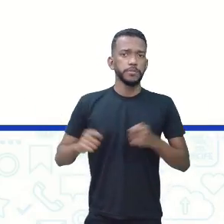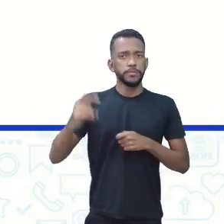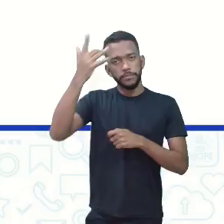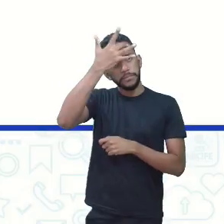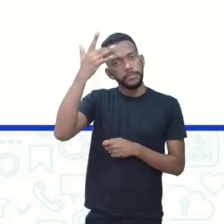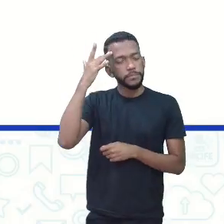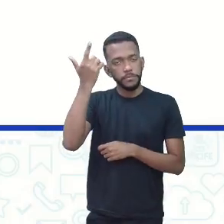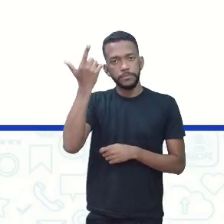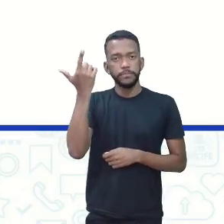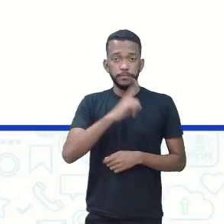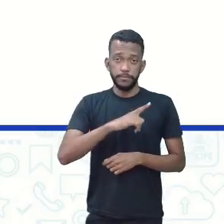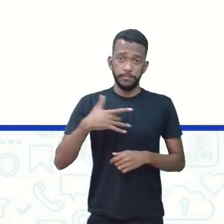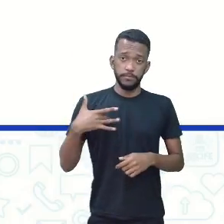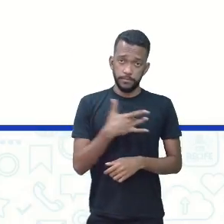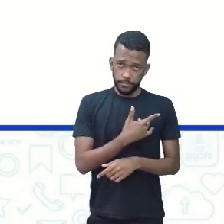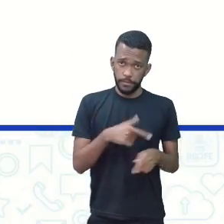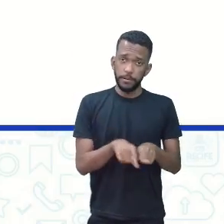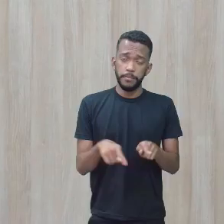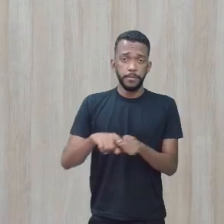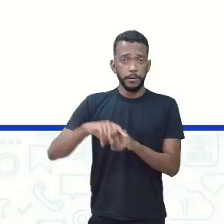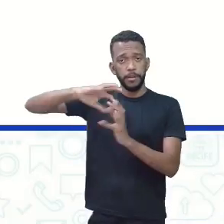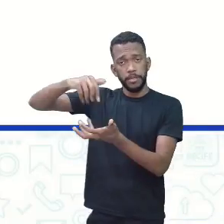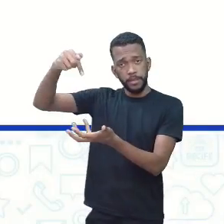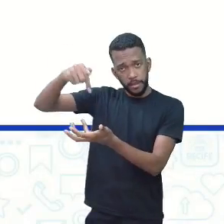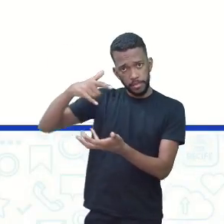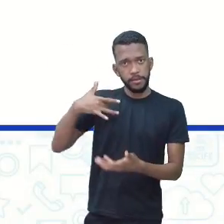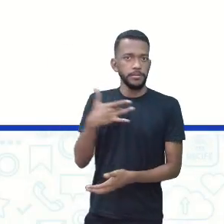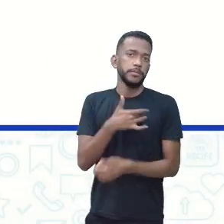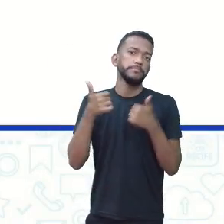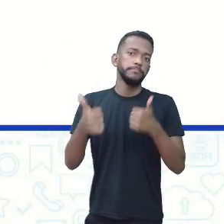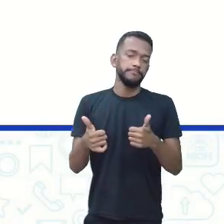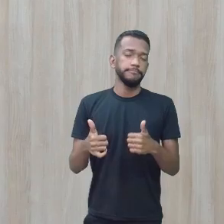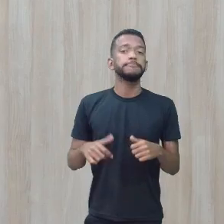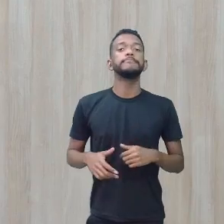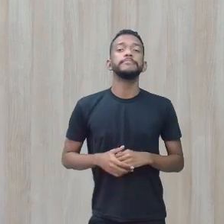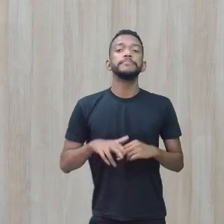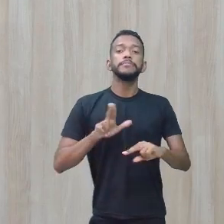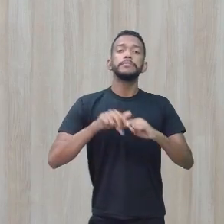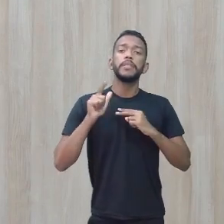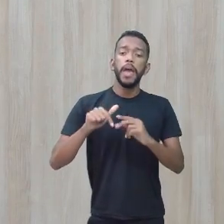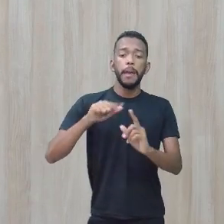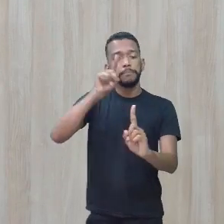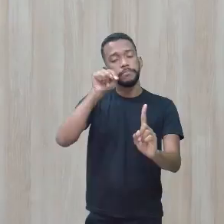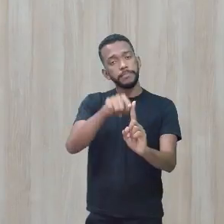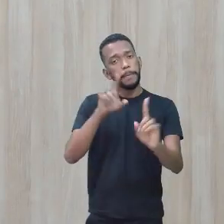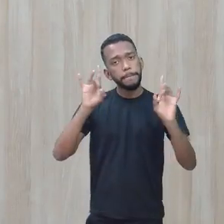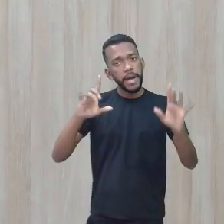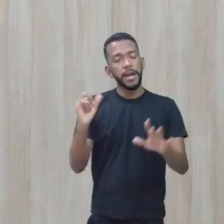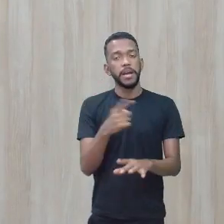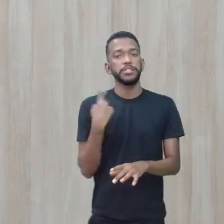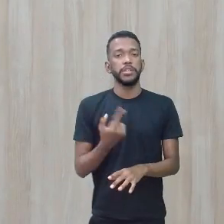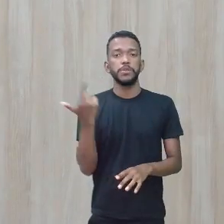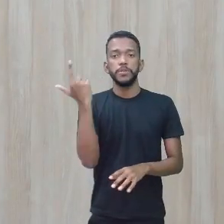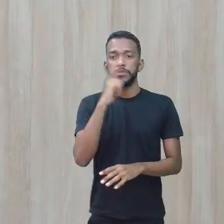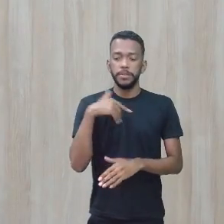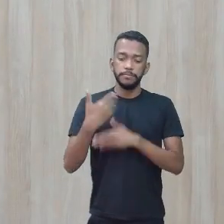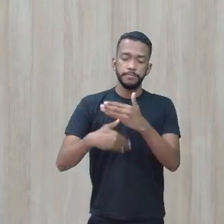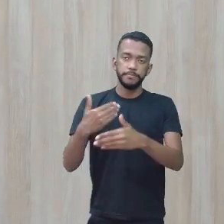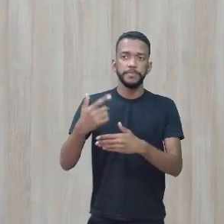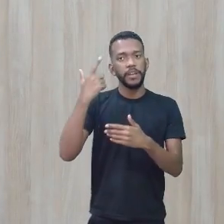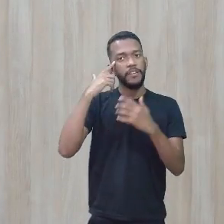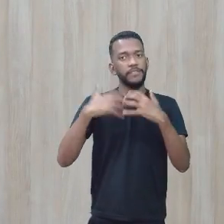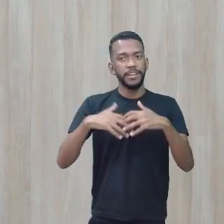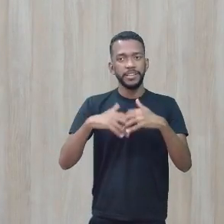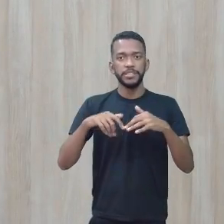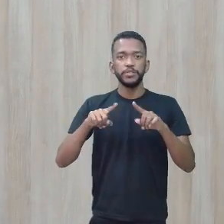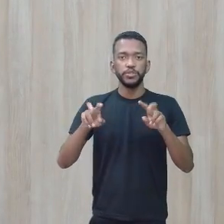para o planeta Terra. Então, é justamente essa mensagem, né, que a gente quer trazer aqui, quer refletir sobre